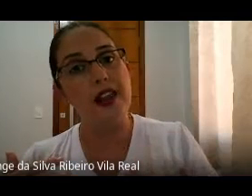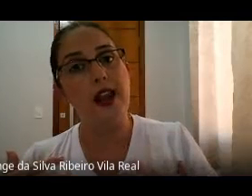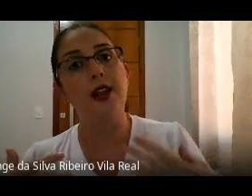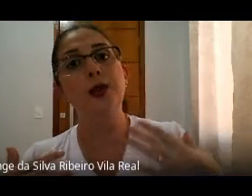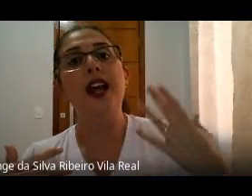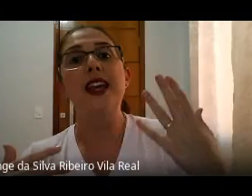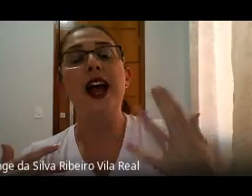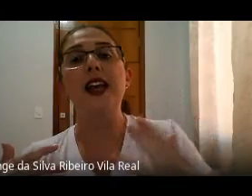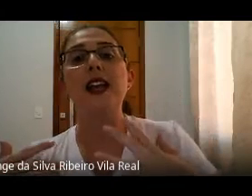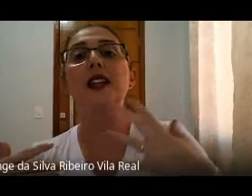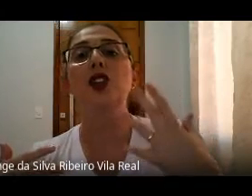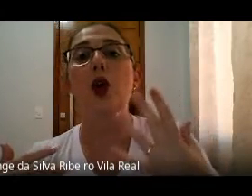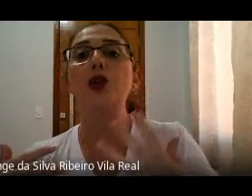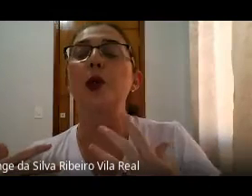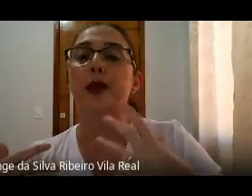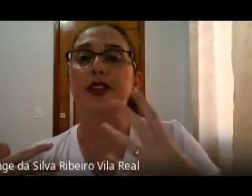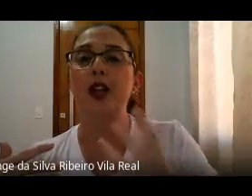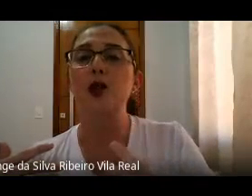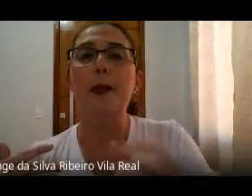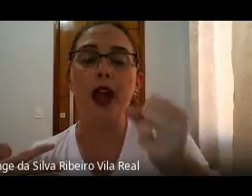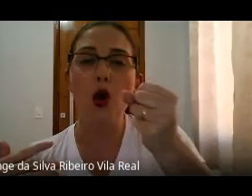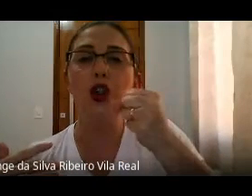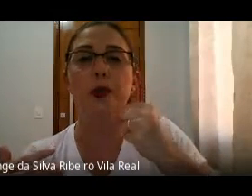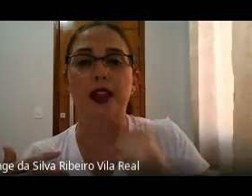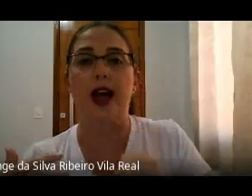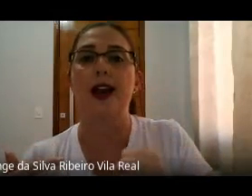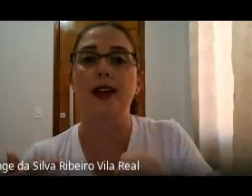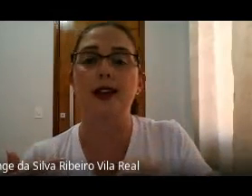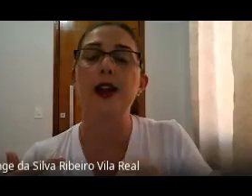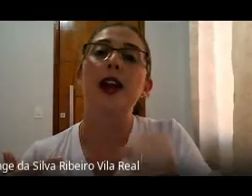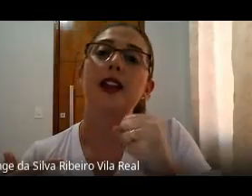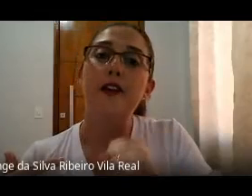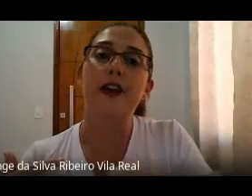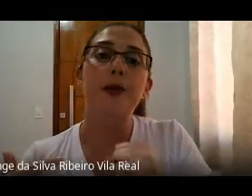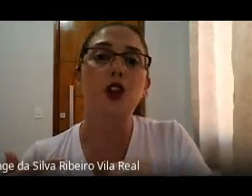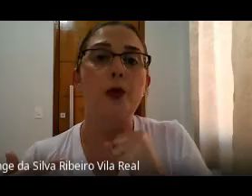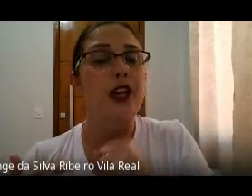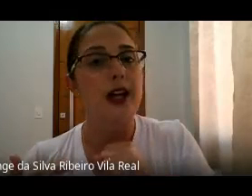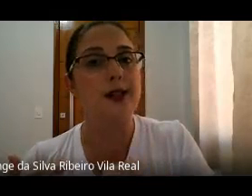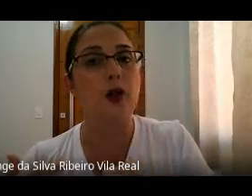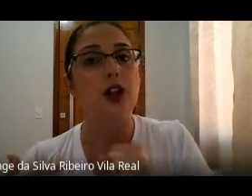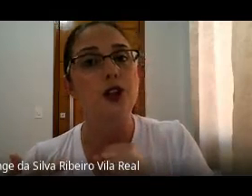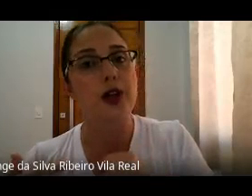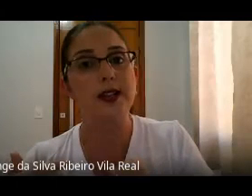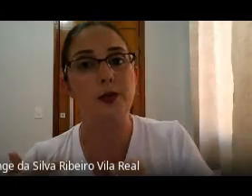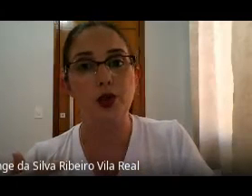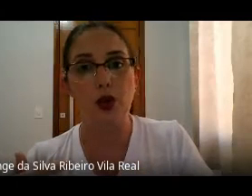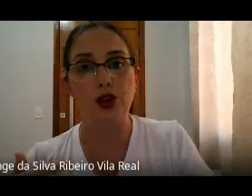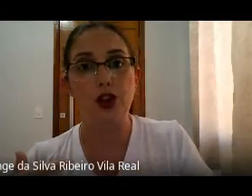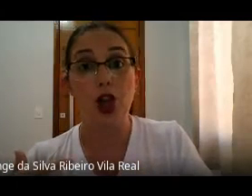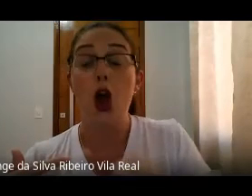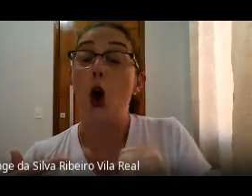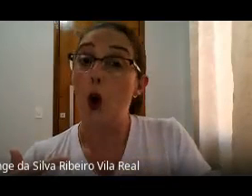foram aprendendo, e aí iniciou-se um processo bem rudimentar ainda da forma de comunicação que nós